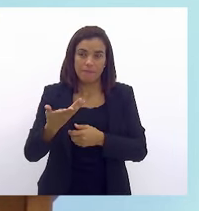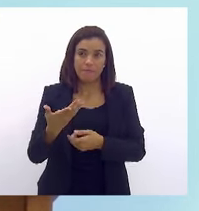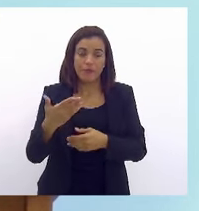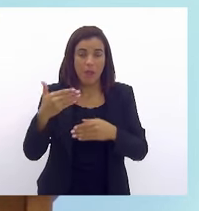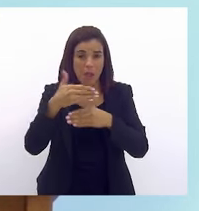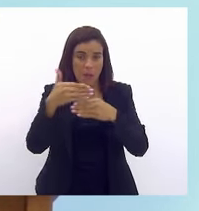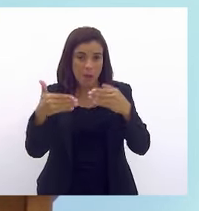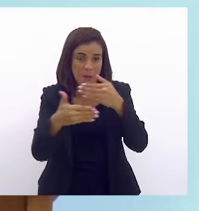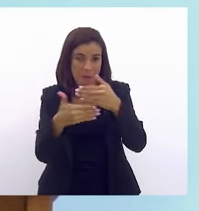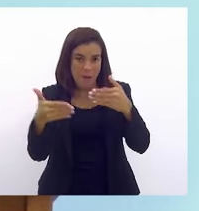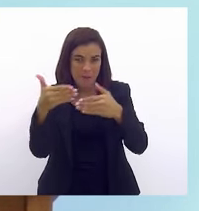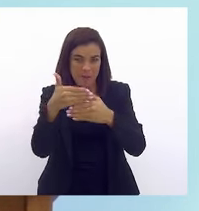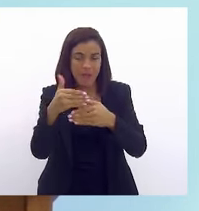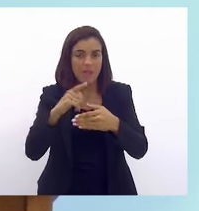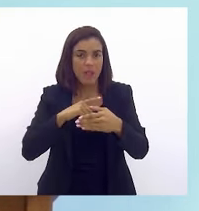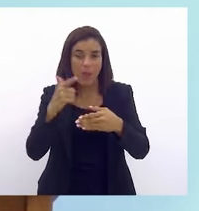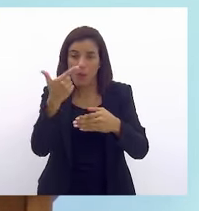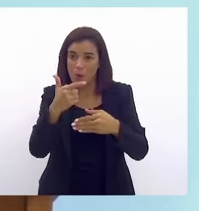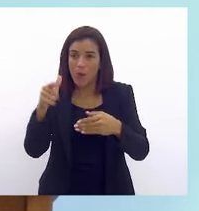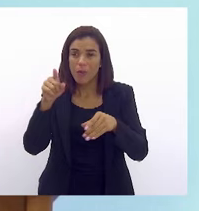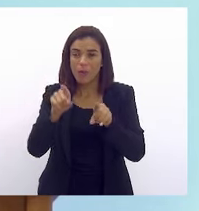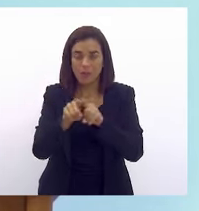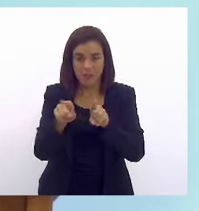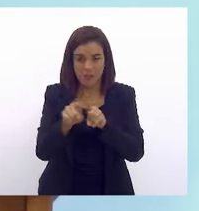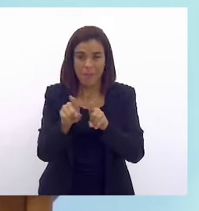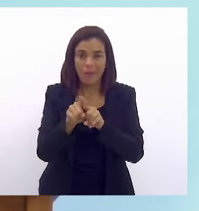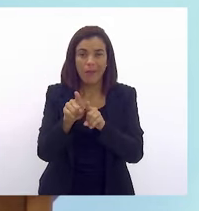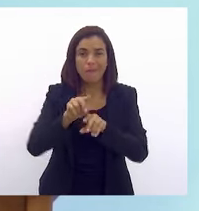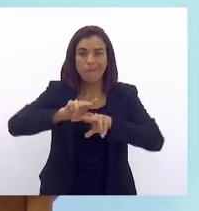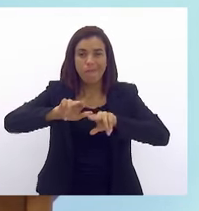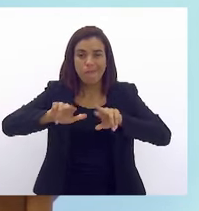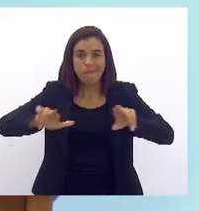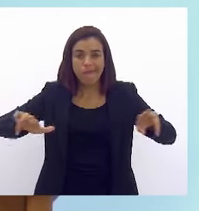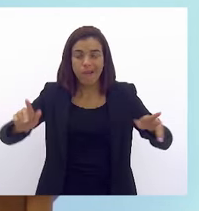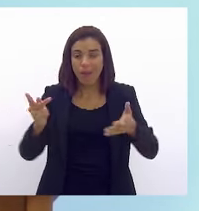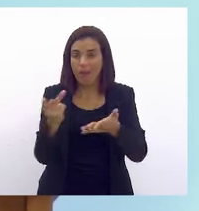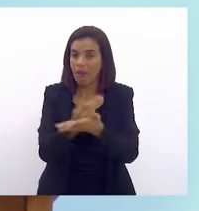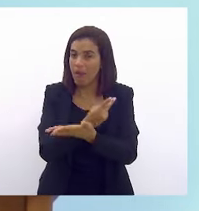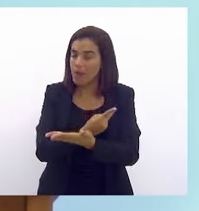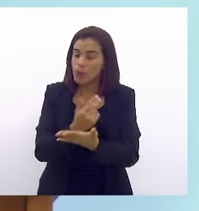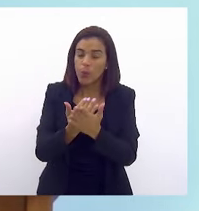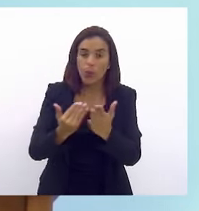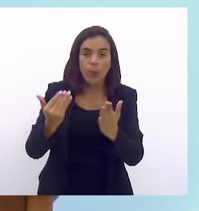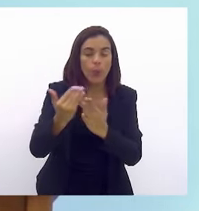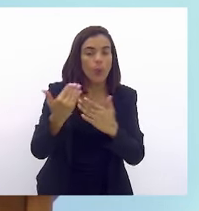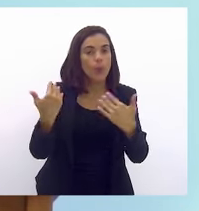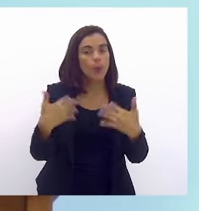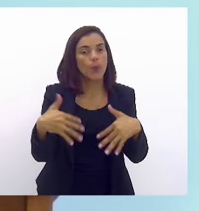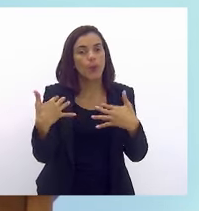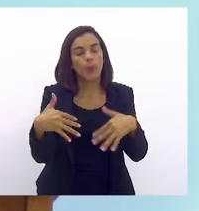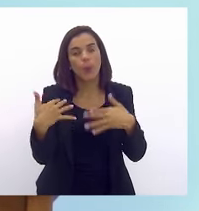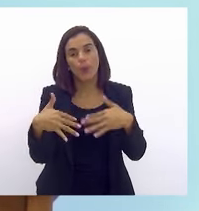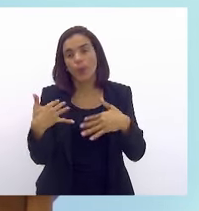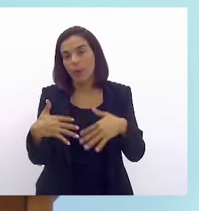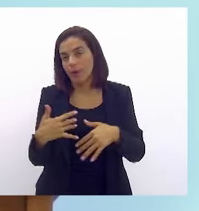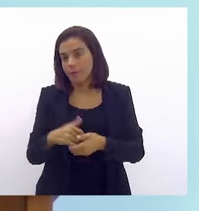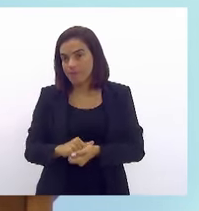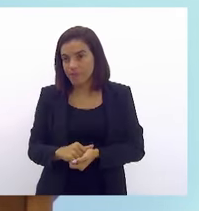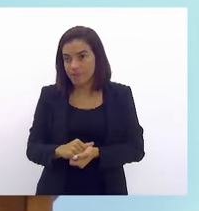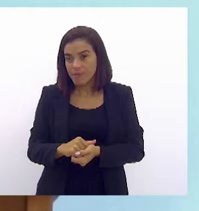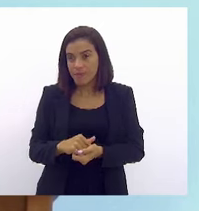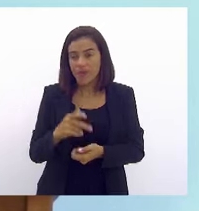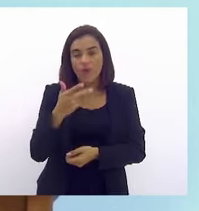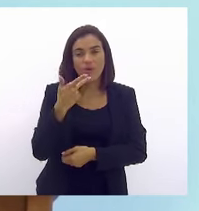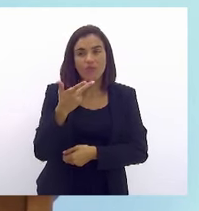ali, tem uma outra também de ilícitos tremendos que cometeram aqui. Quando